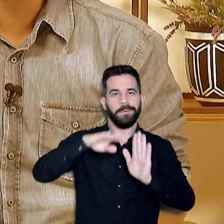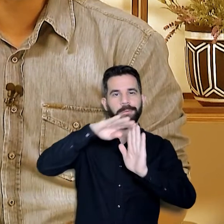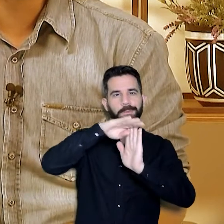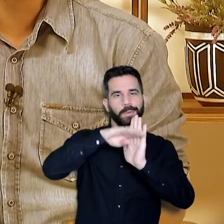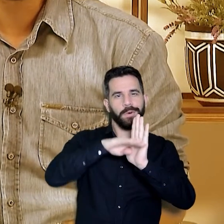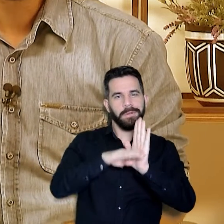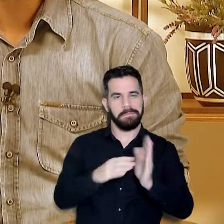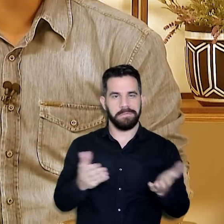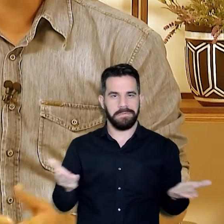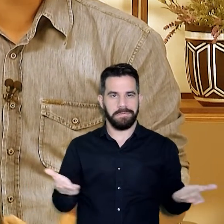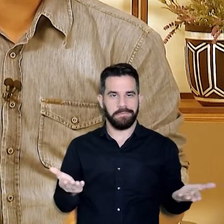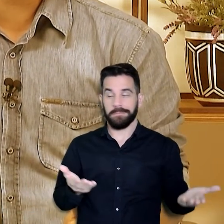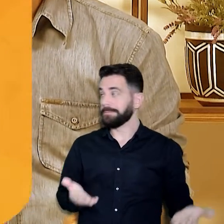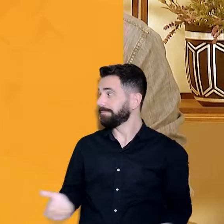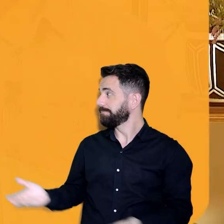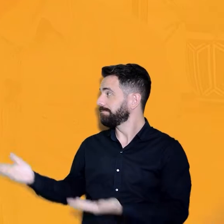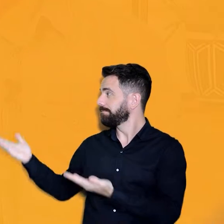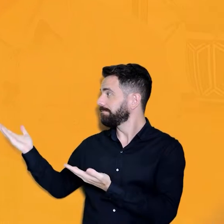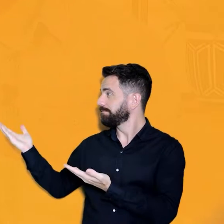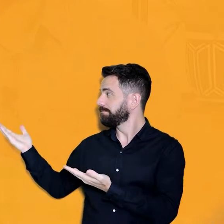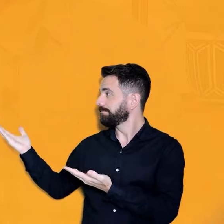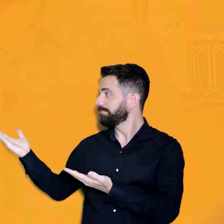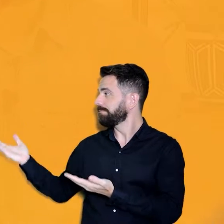A seguir,